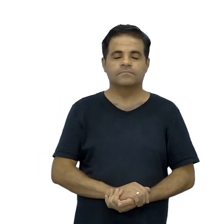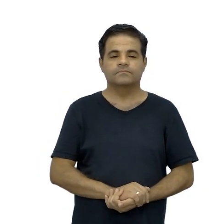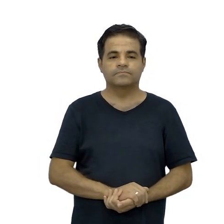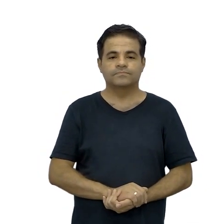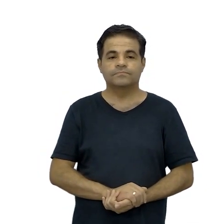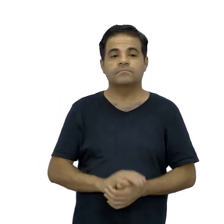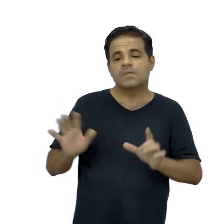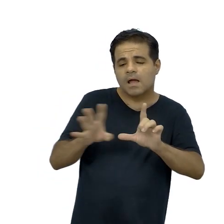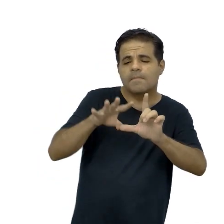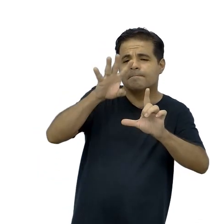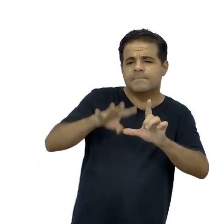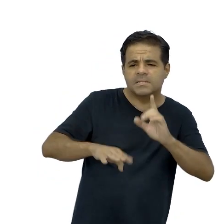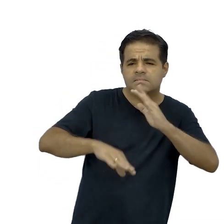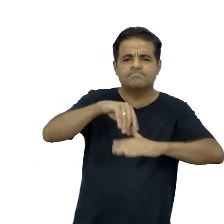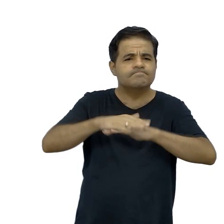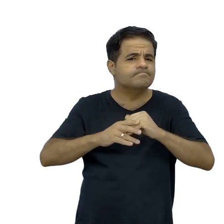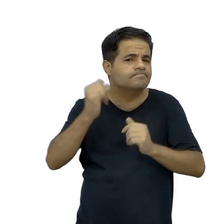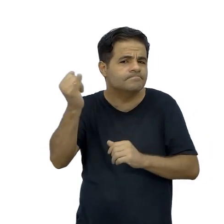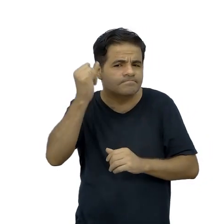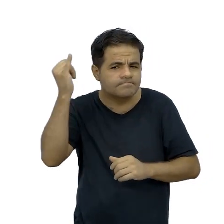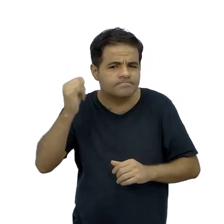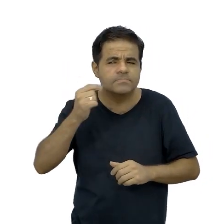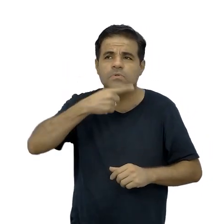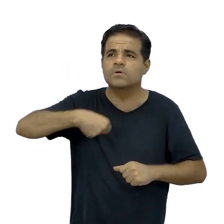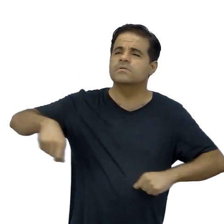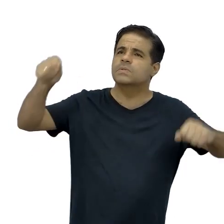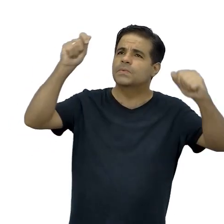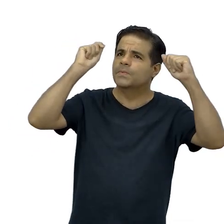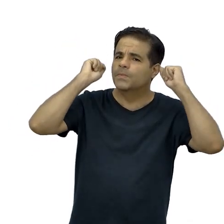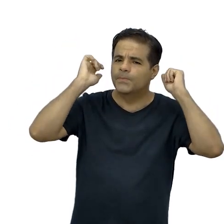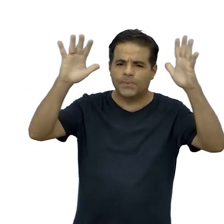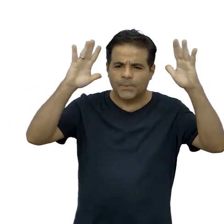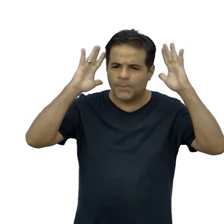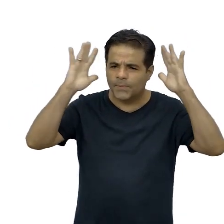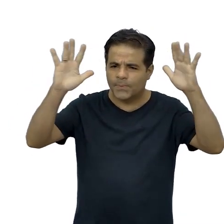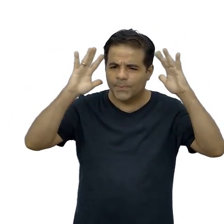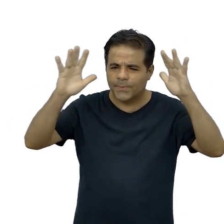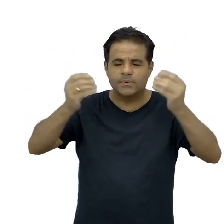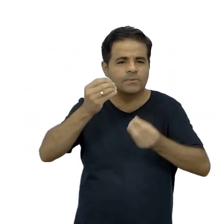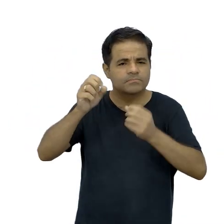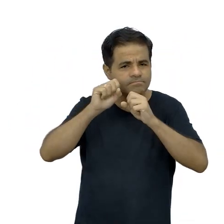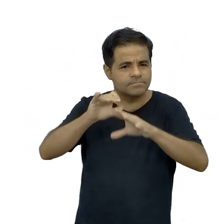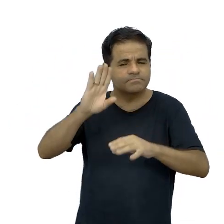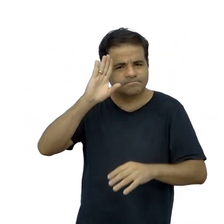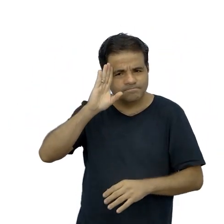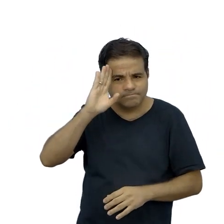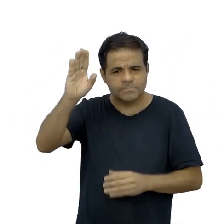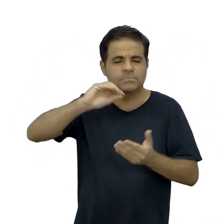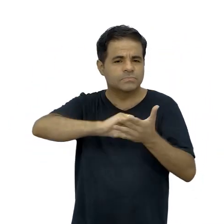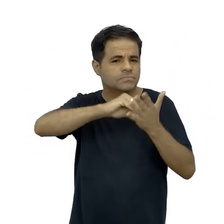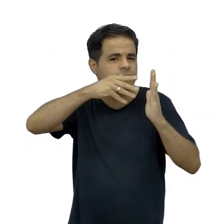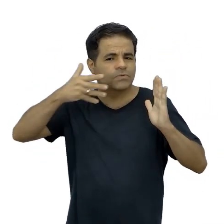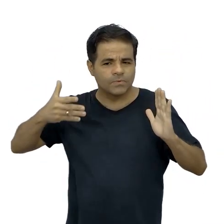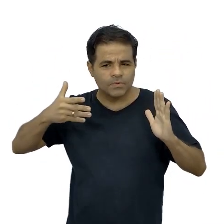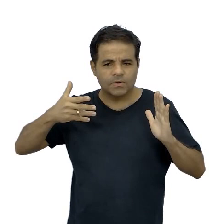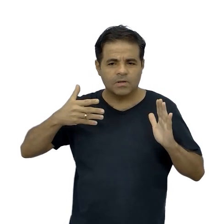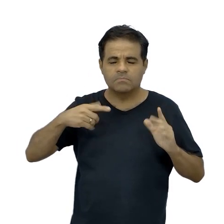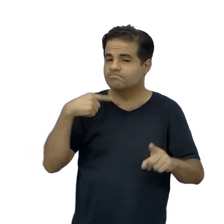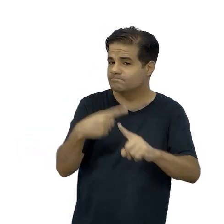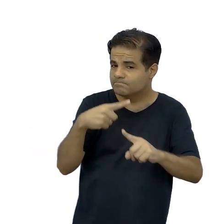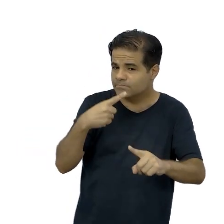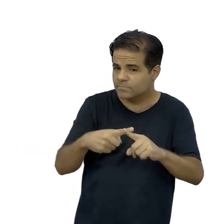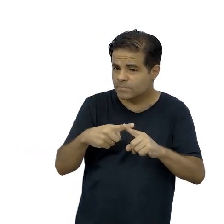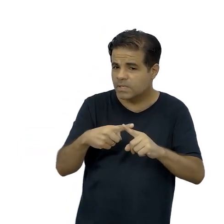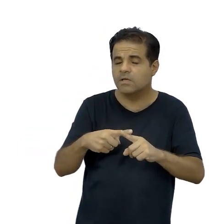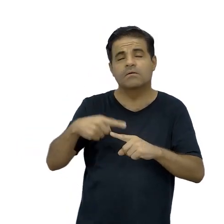A matriz de habilidades essenciais, a gente vai refletir um pouquinho sobre por que priorizar o currículo. Ora, é bom a